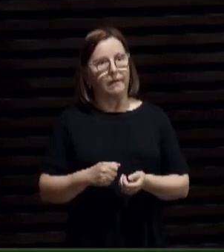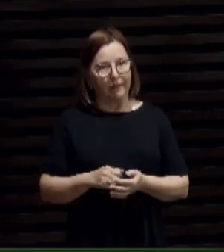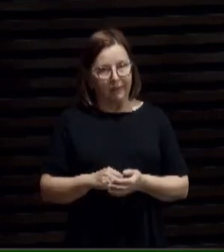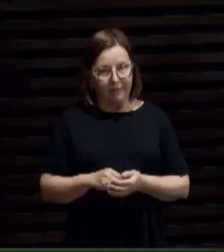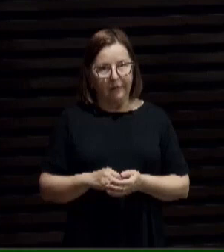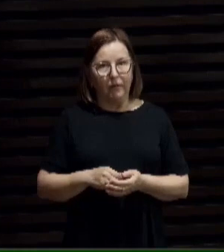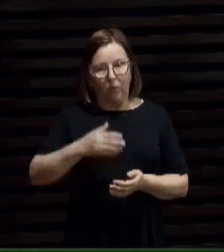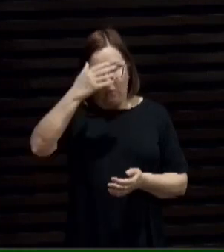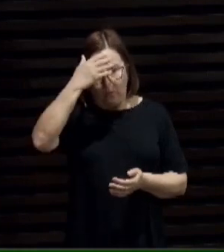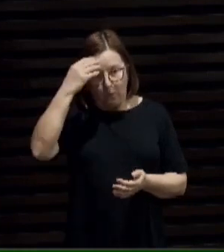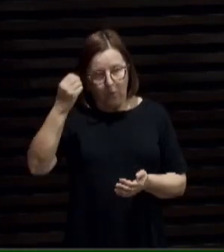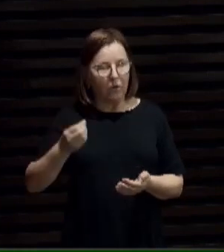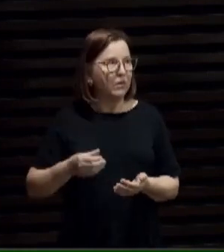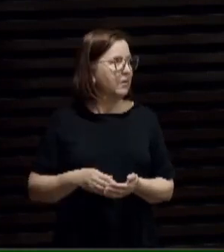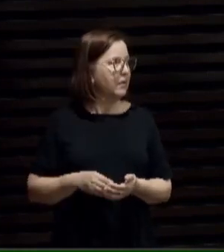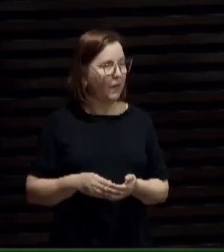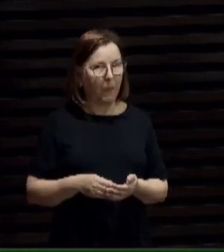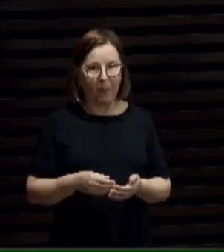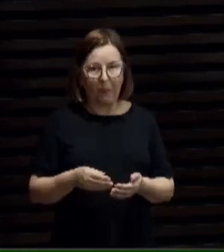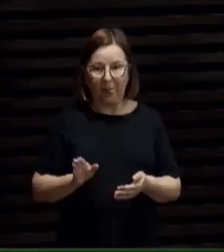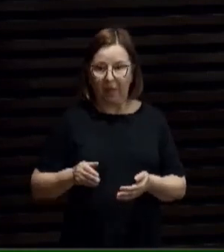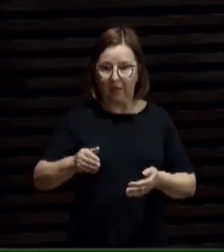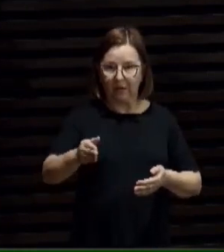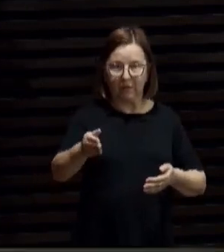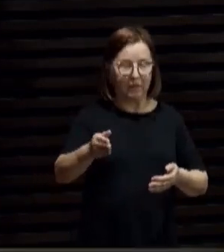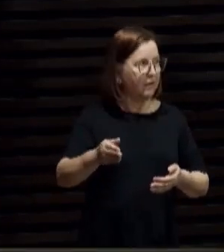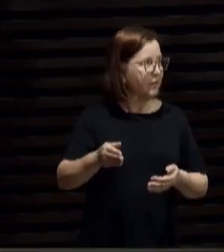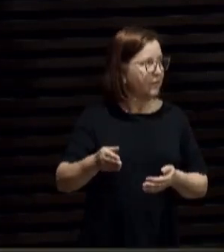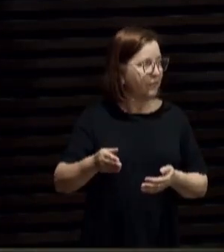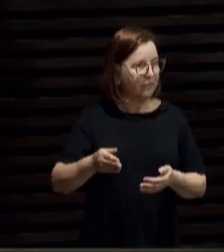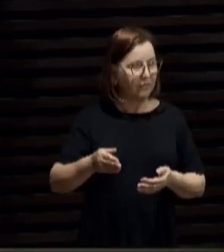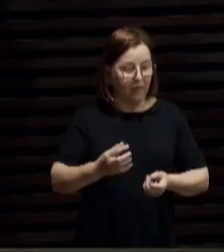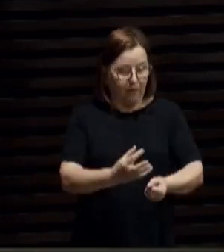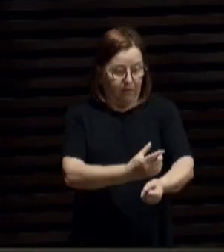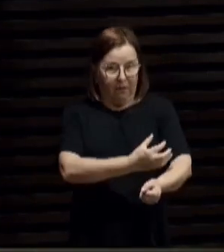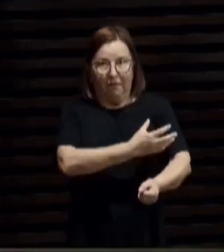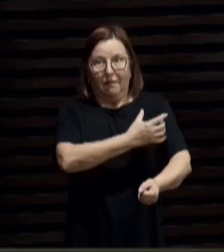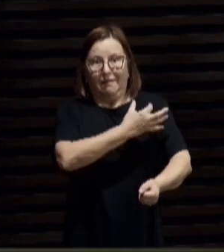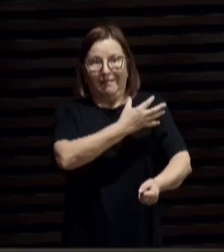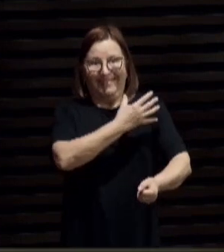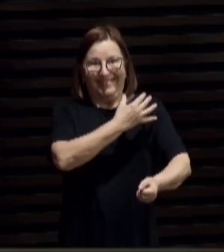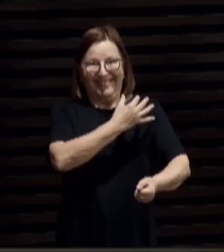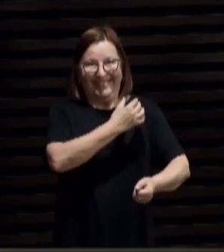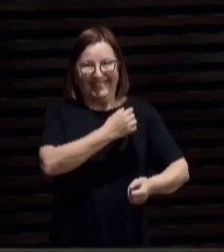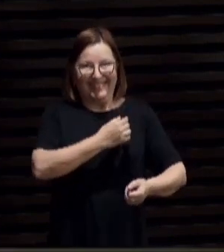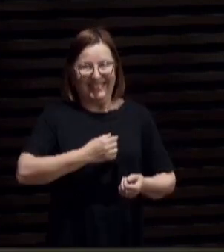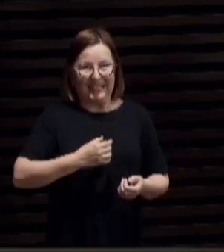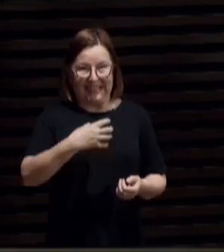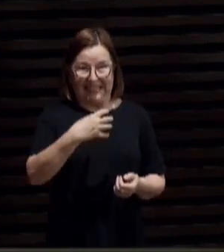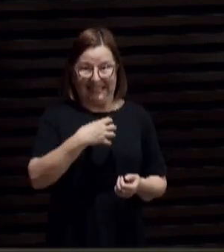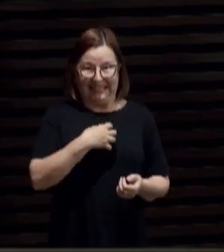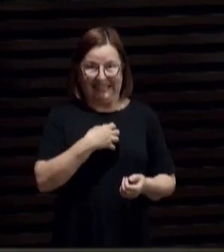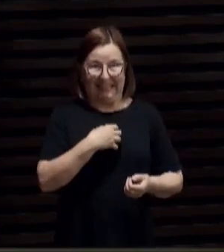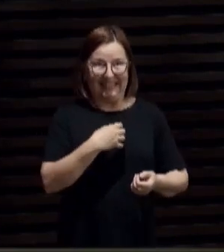esse peixe fora, a adrenalina estava lá em cima. Aquela